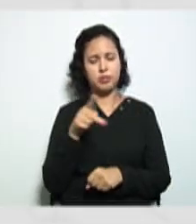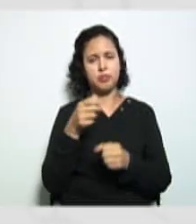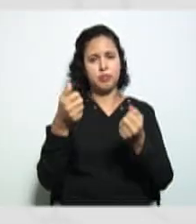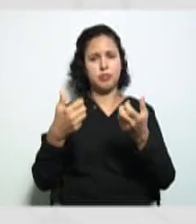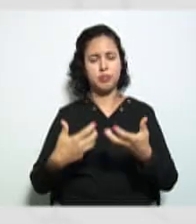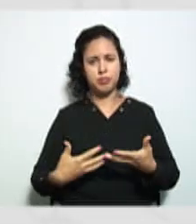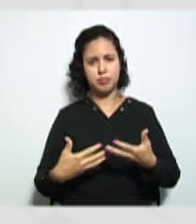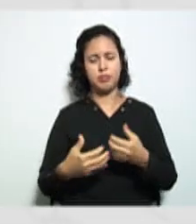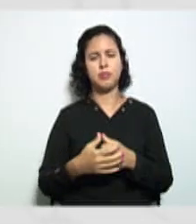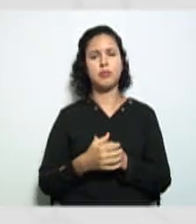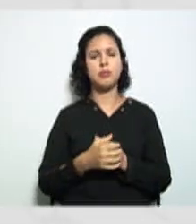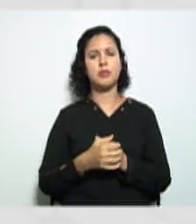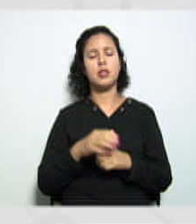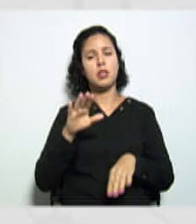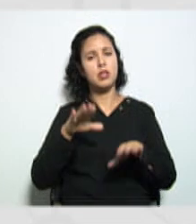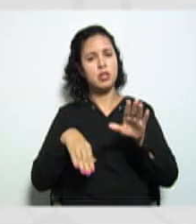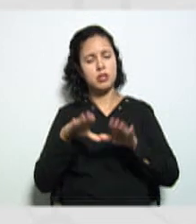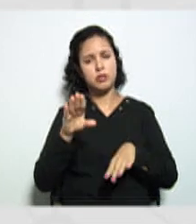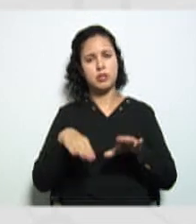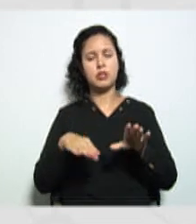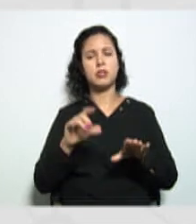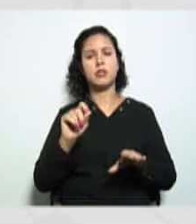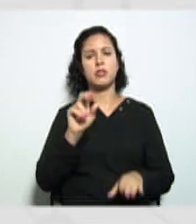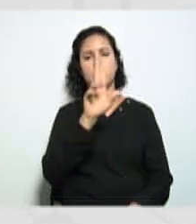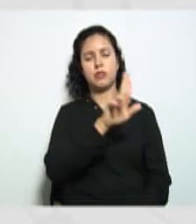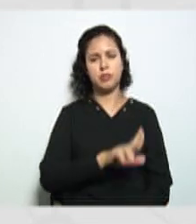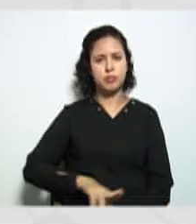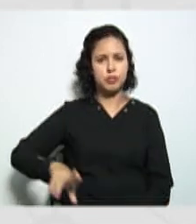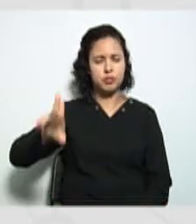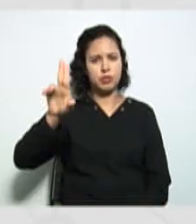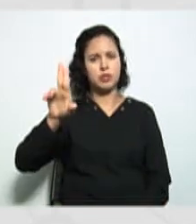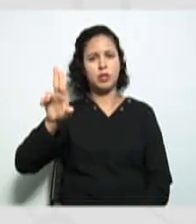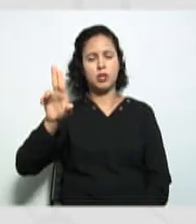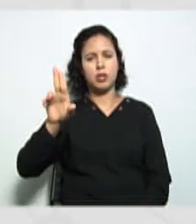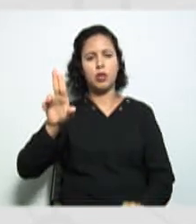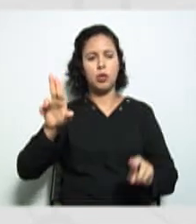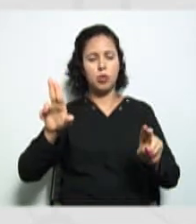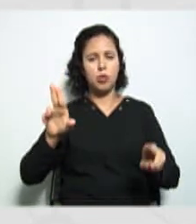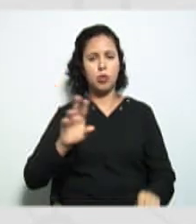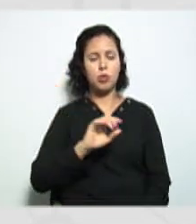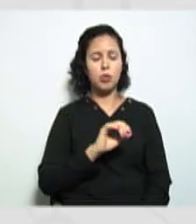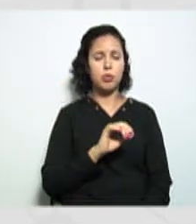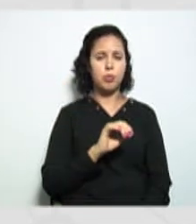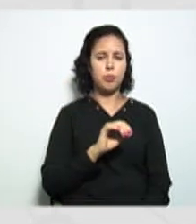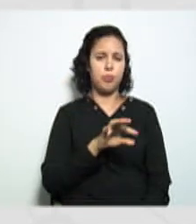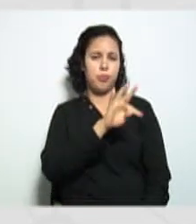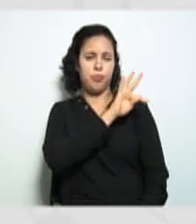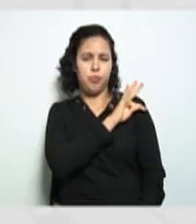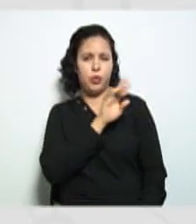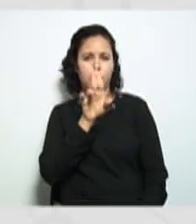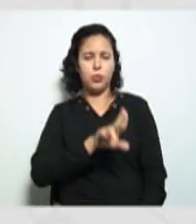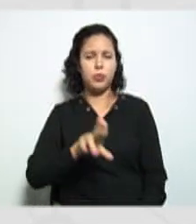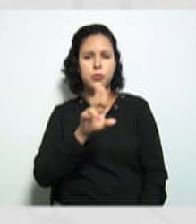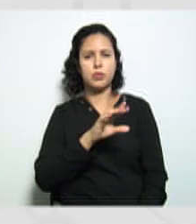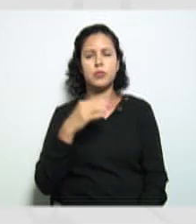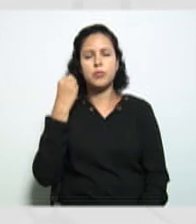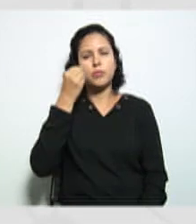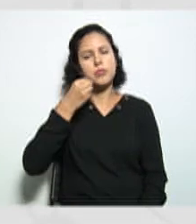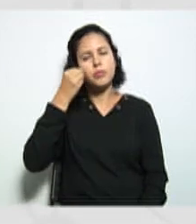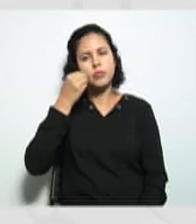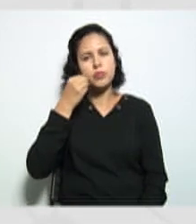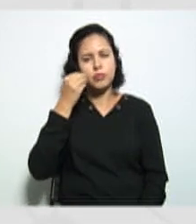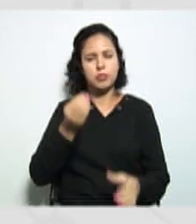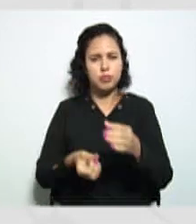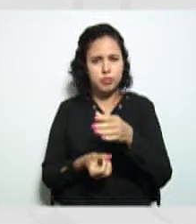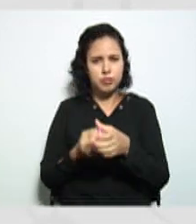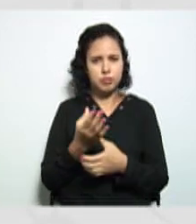que às vezes a academia ela se utiliza do senso comum, né, para produzir,